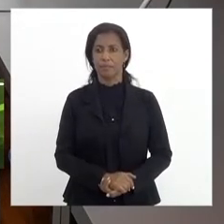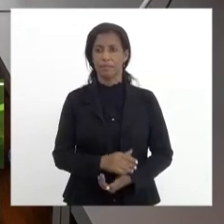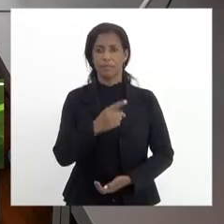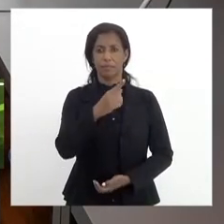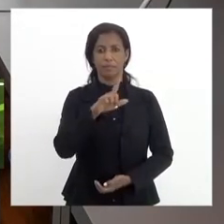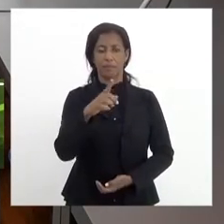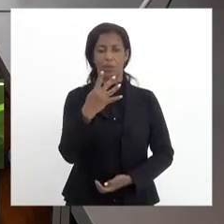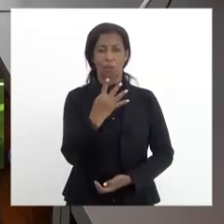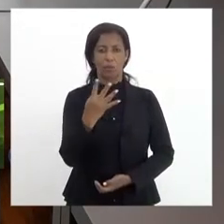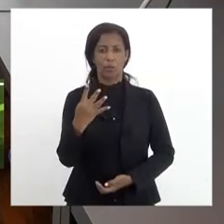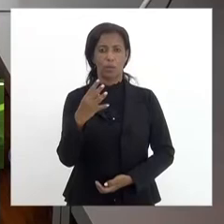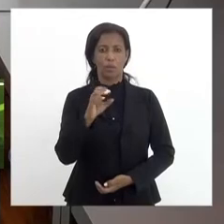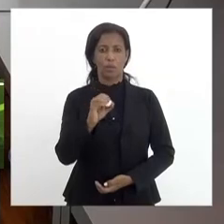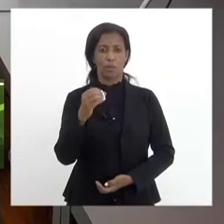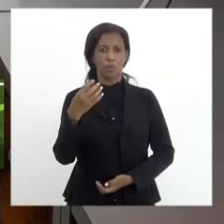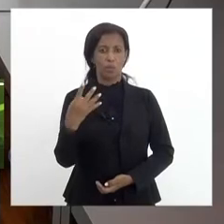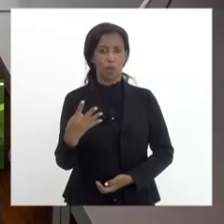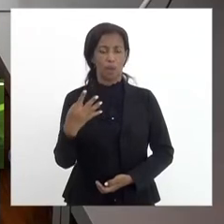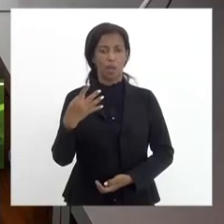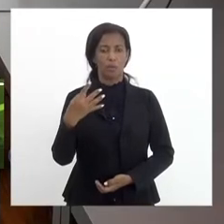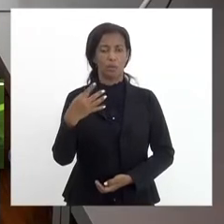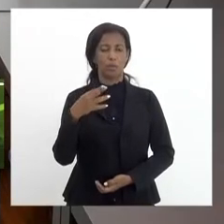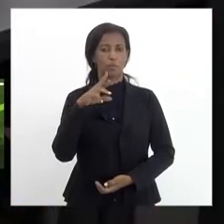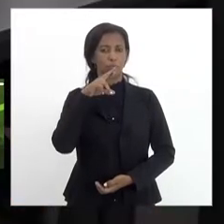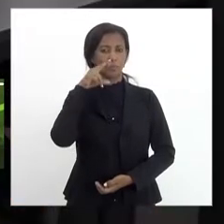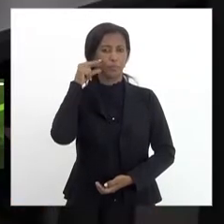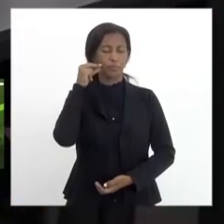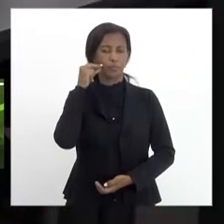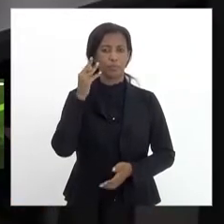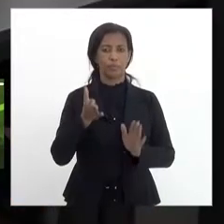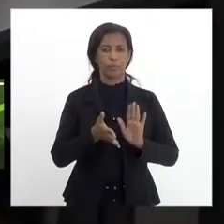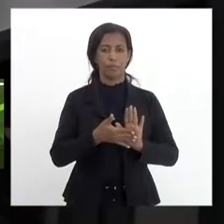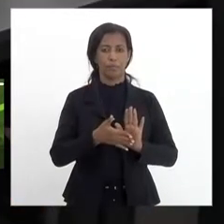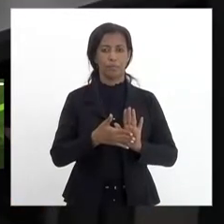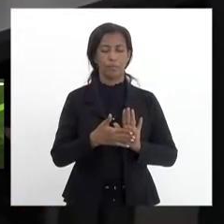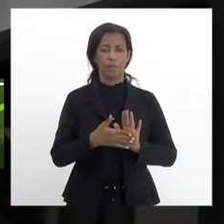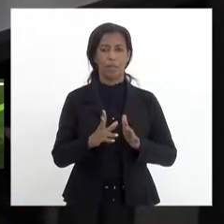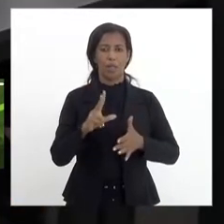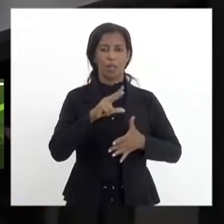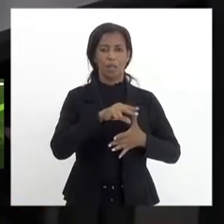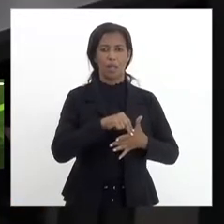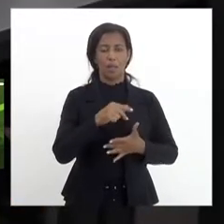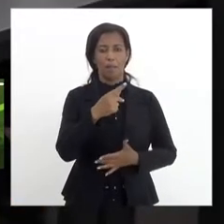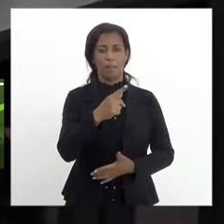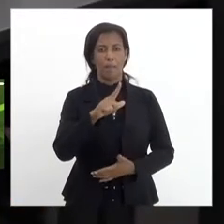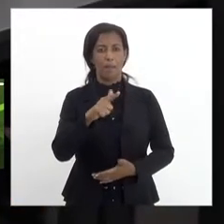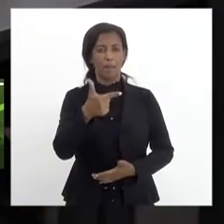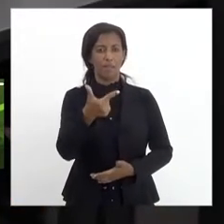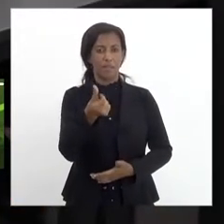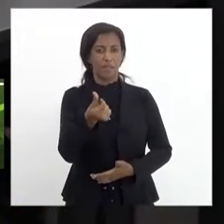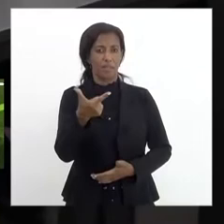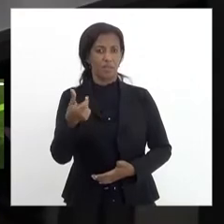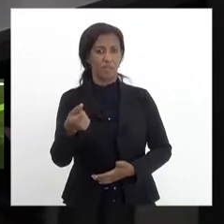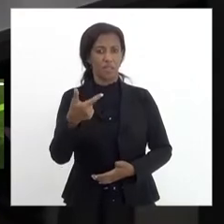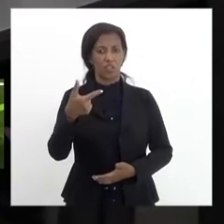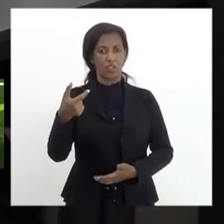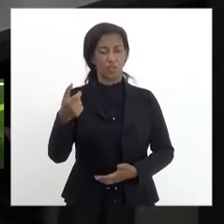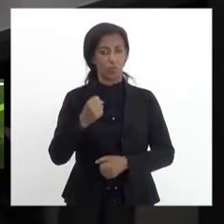lei 4404-2021, autoria do deputado Rosenberg Reis, o parecer sugerido é anexação PL